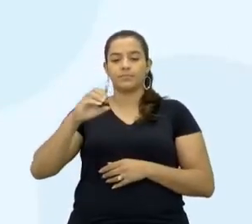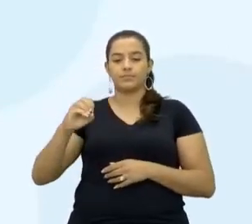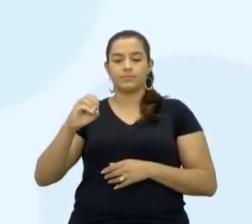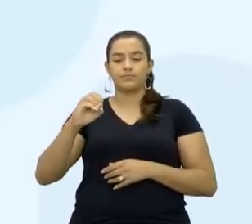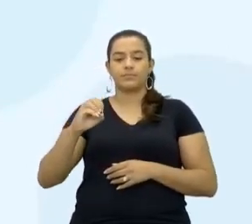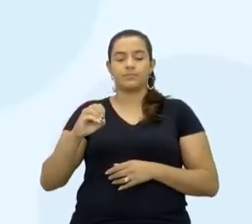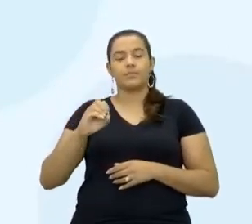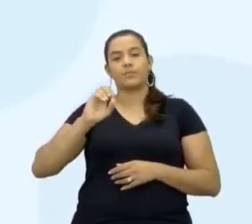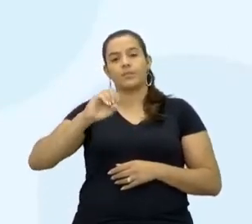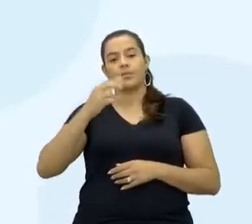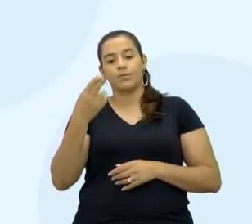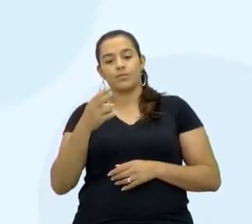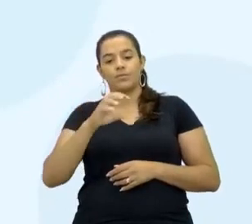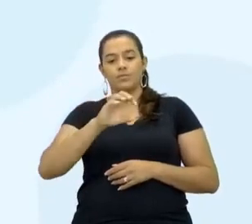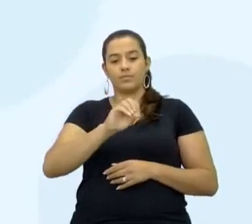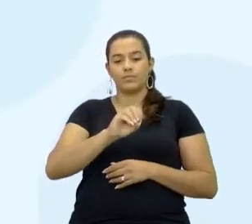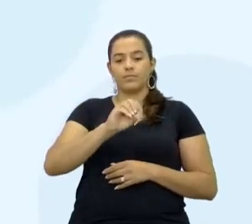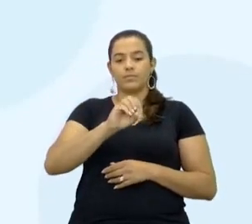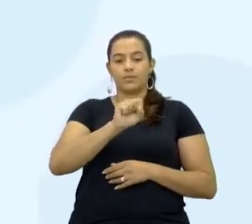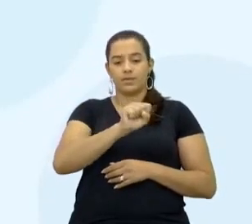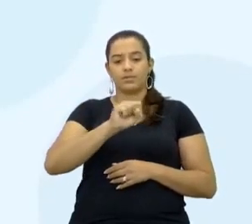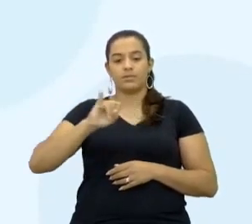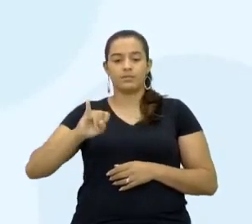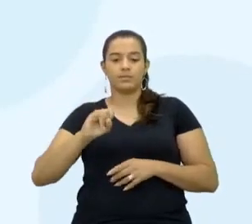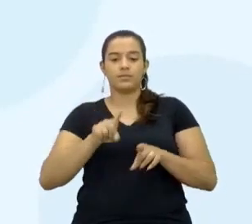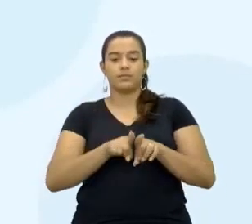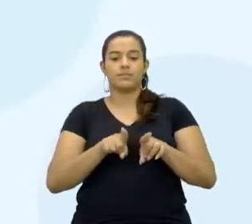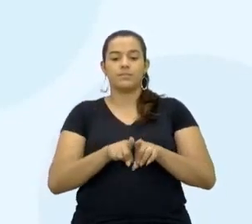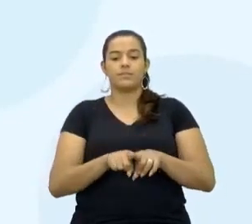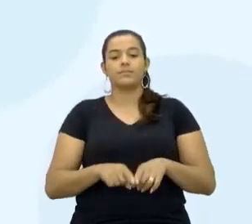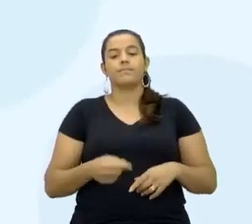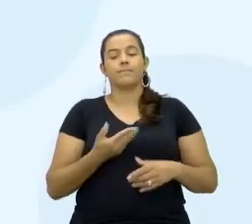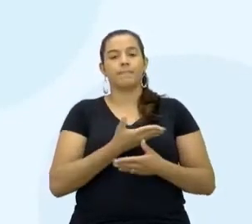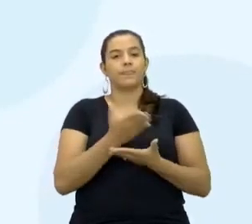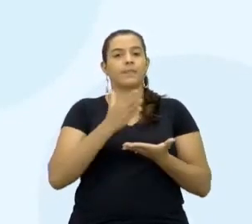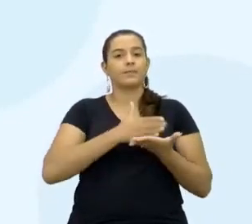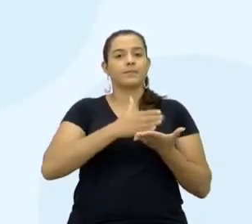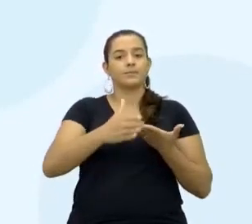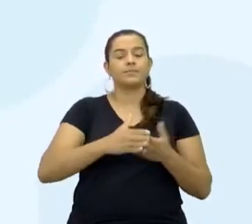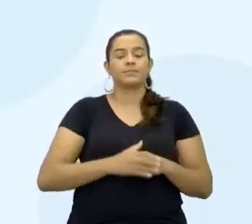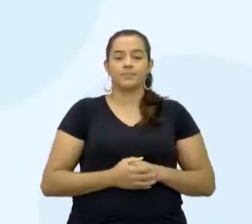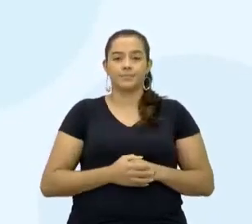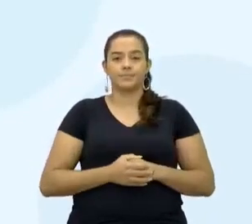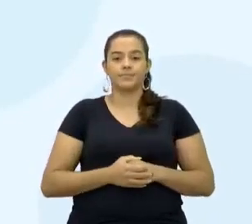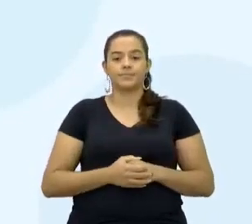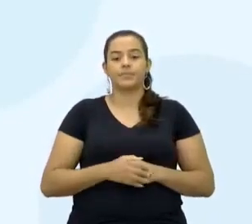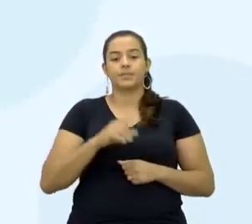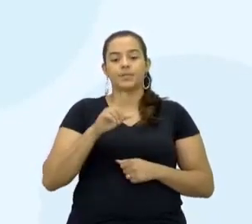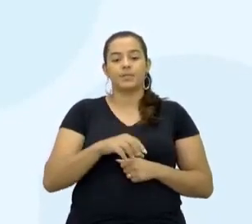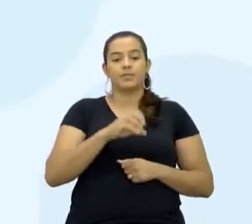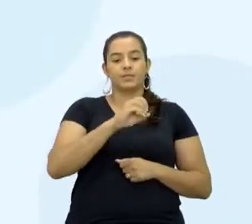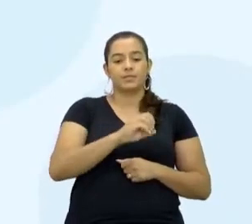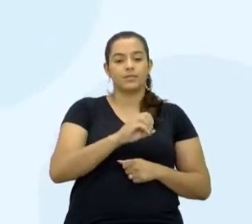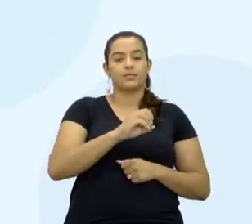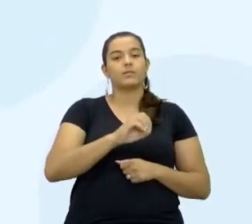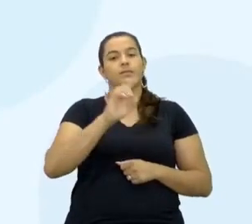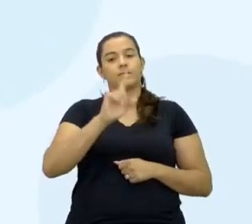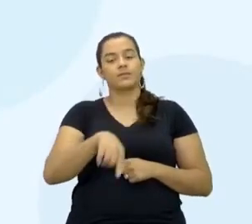SO ou SI, alguns livros aparecem SI, e de início, tá? E esse zerinho ou O é